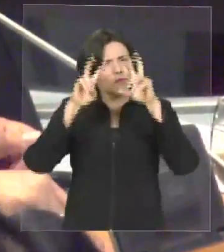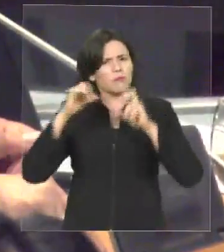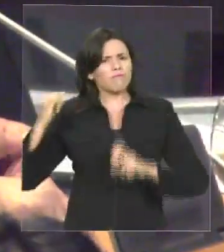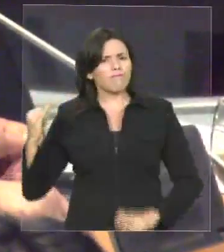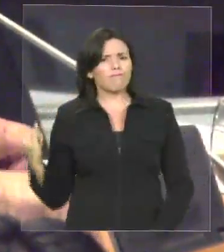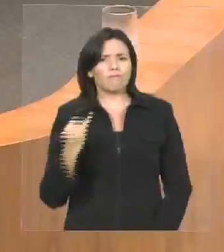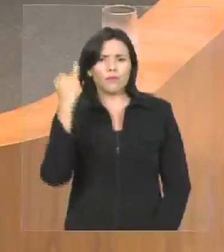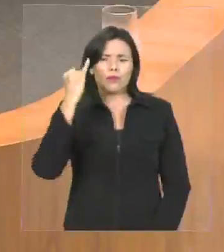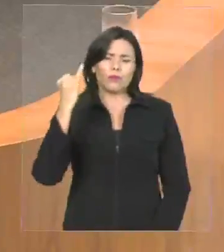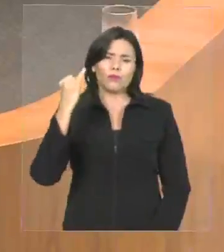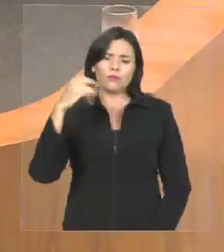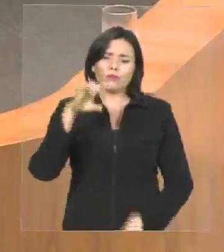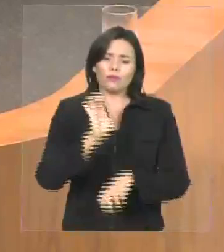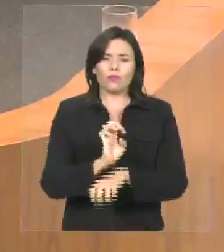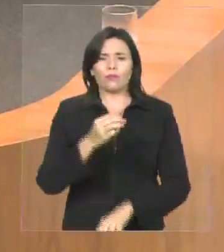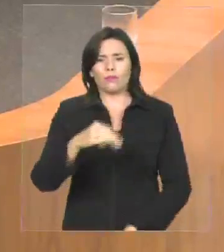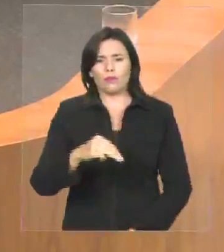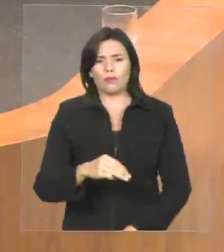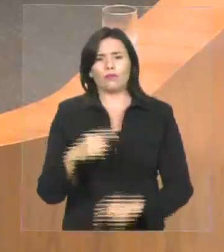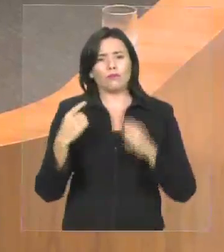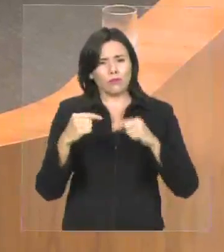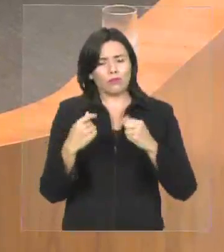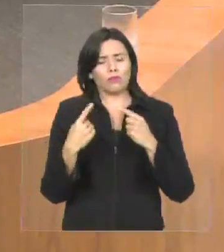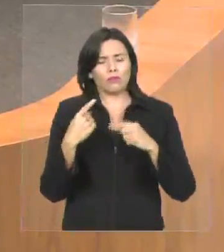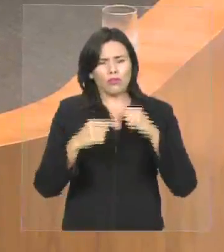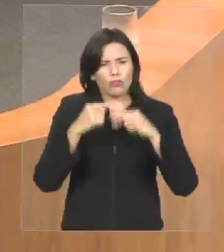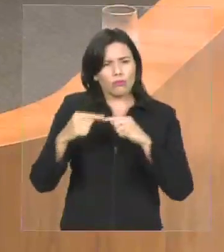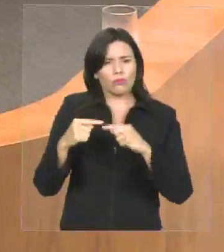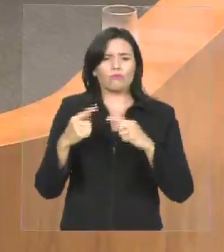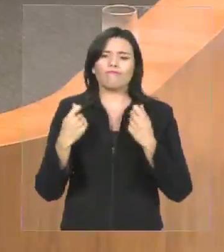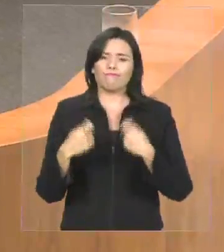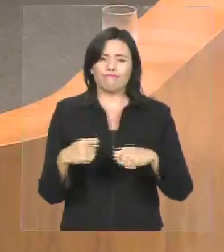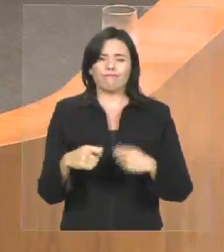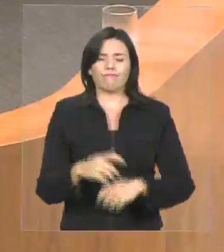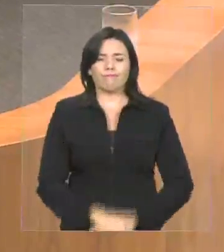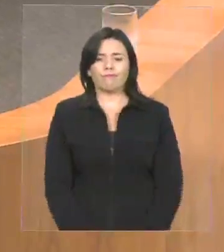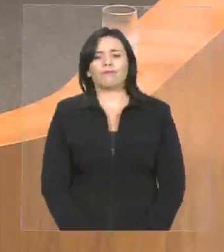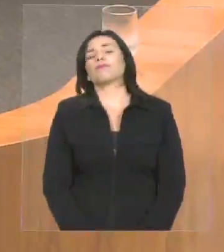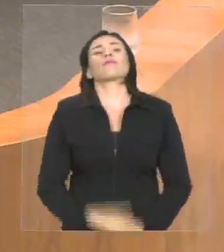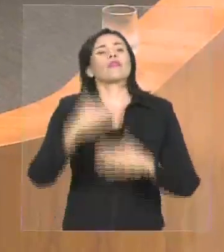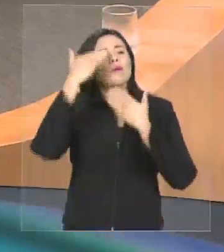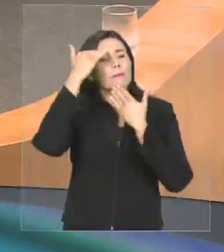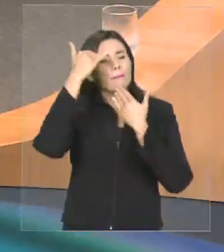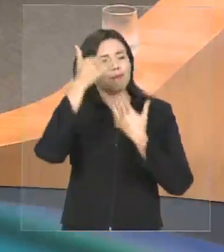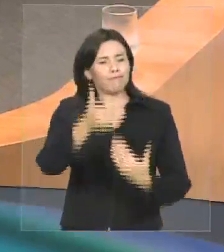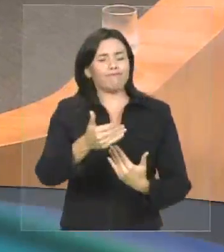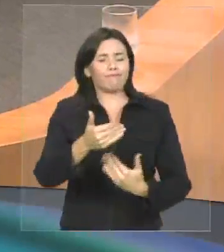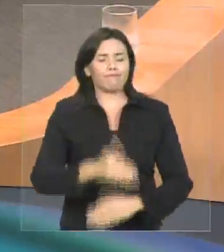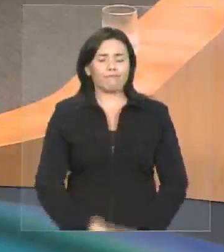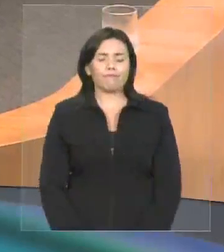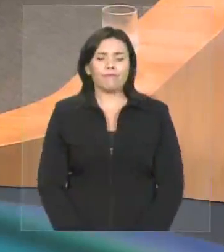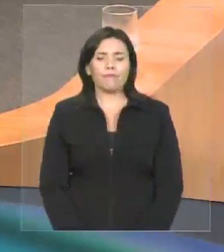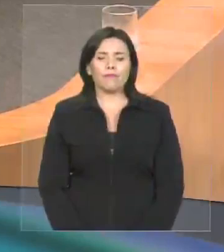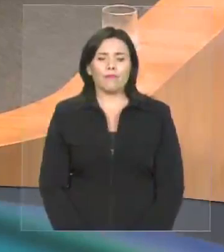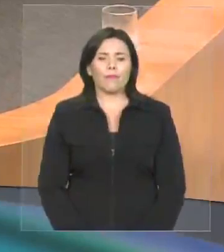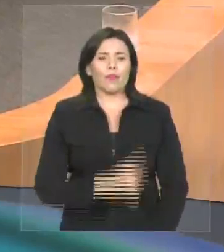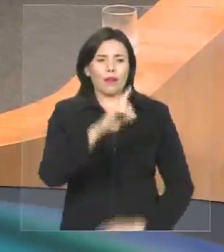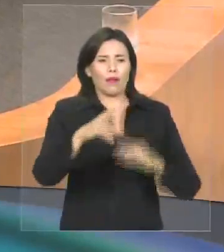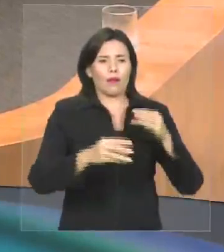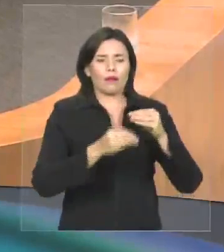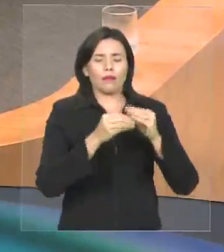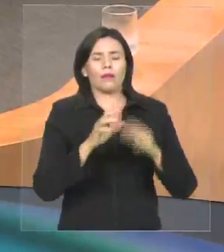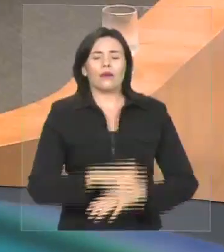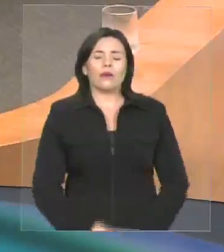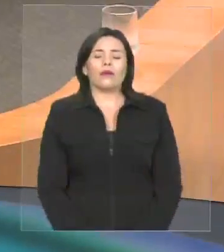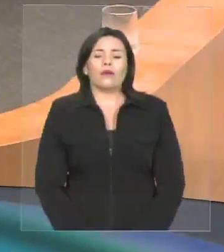bem, deputado Júnior Verde, inclusive, dizer que o projeto de autoria de Vossa Excelência, que trata sobre os limites entre São Luís e Ribamar,